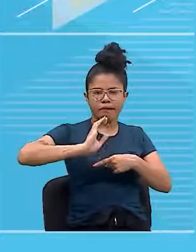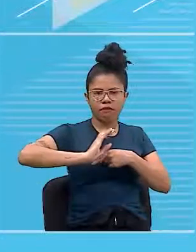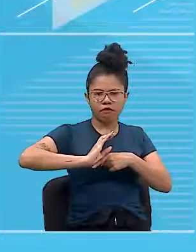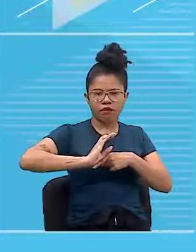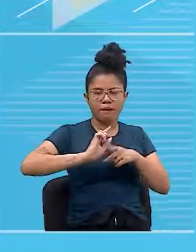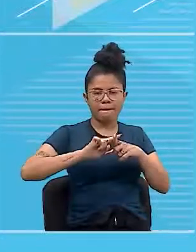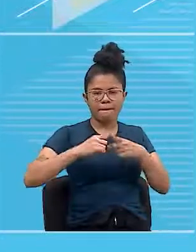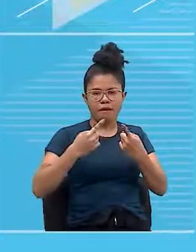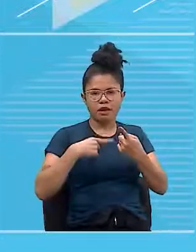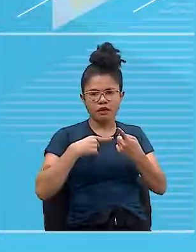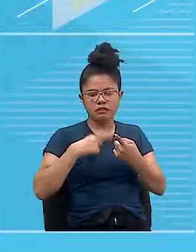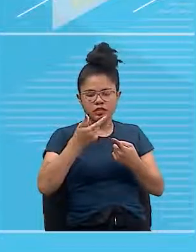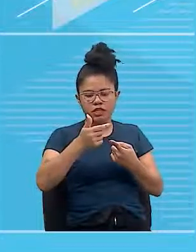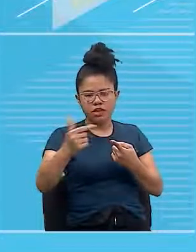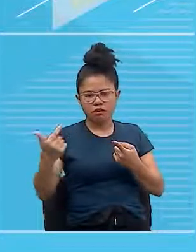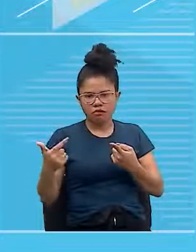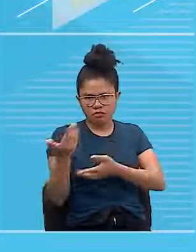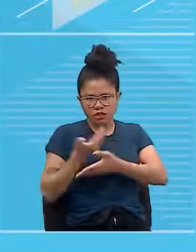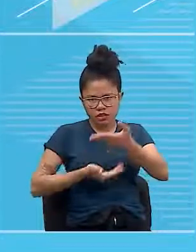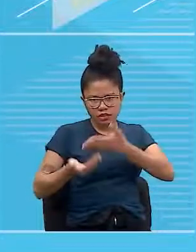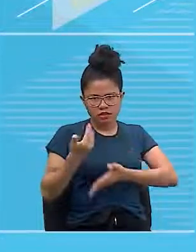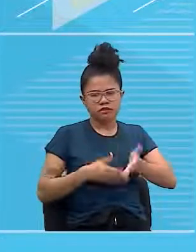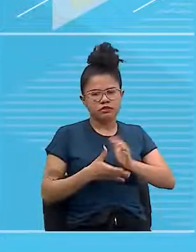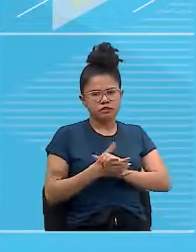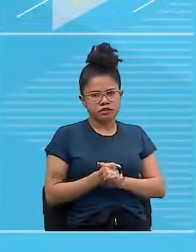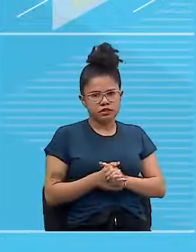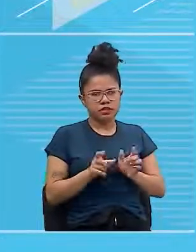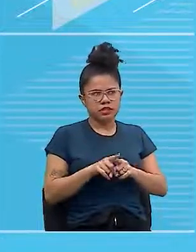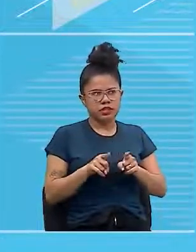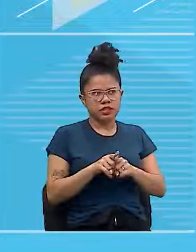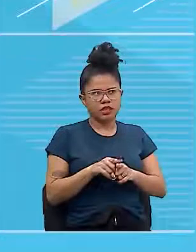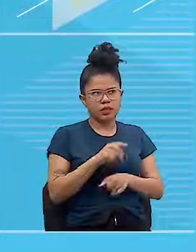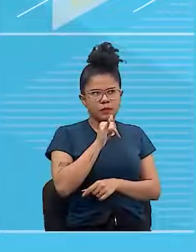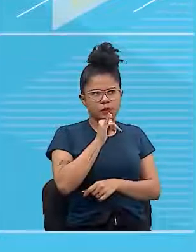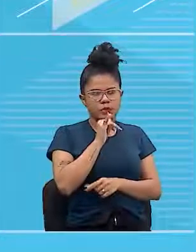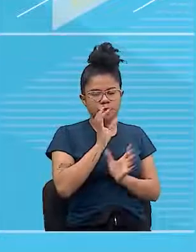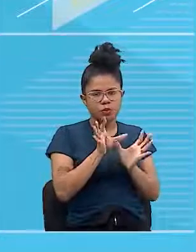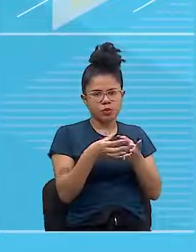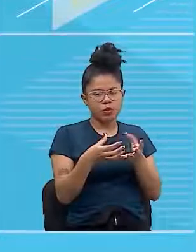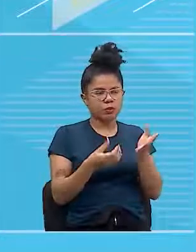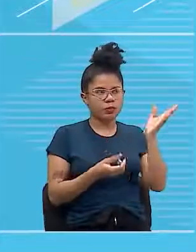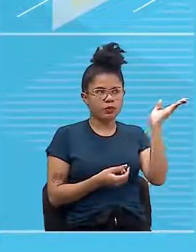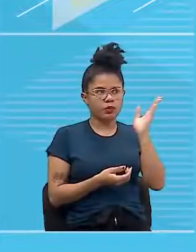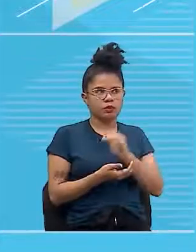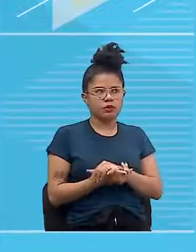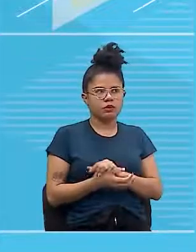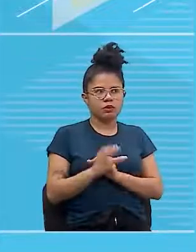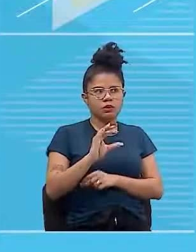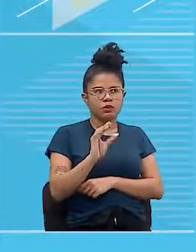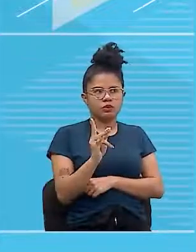alimentos envolvidos a gente sempre fala para vocês que aquele grupo do xoops lembra